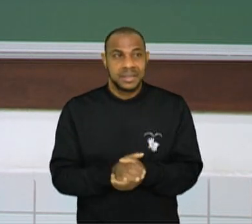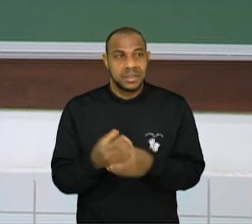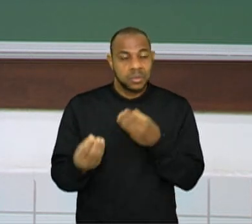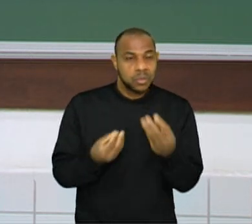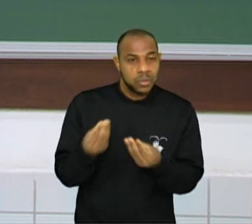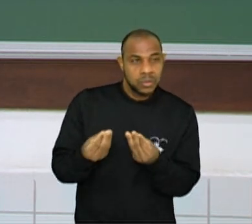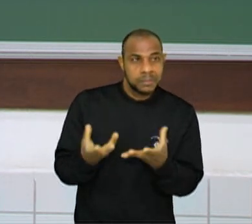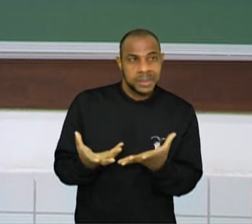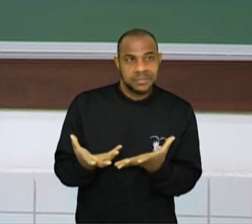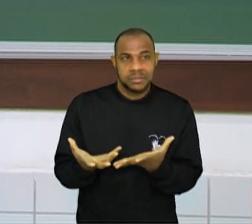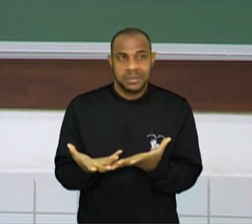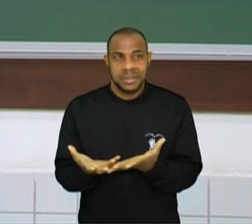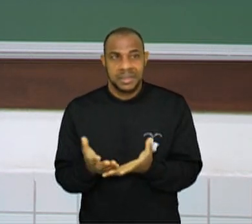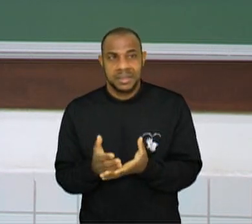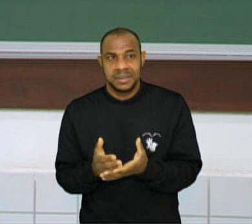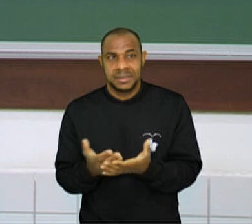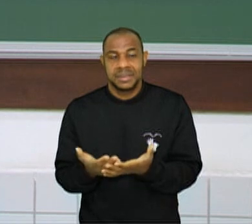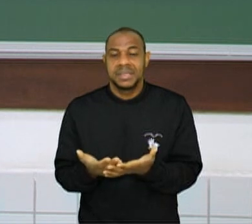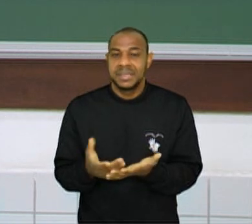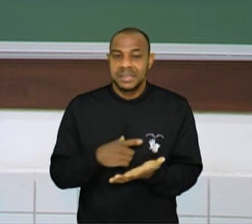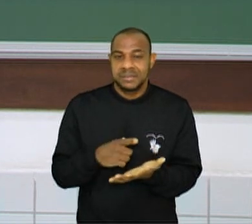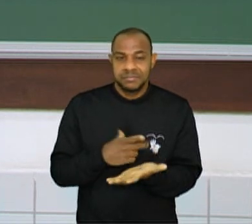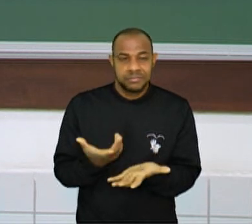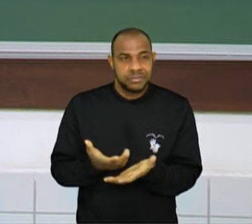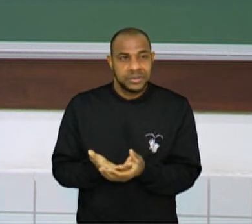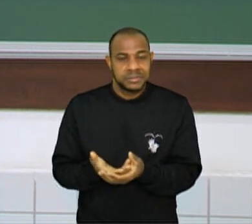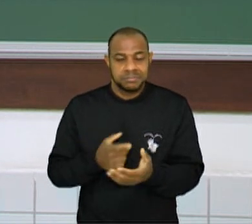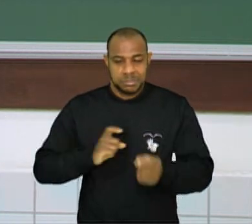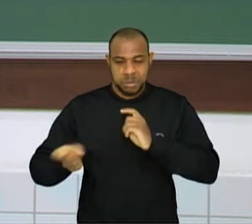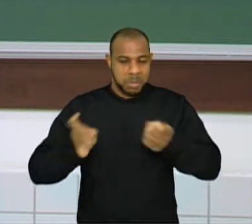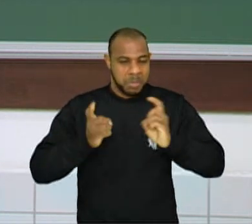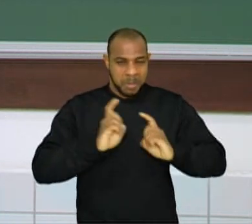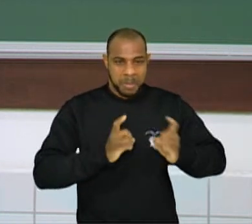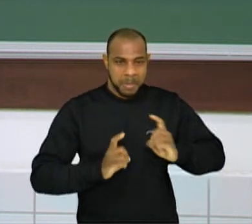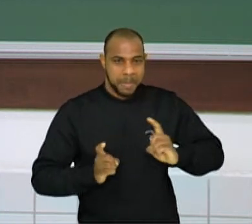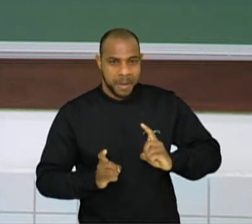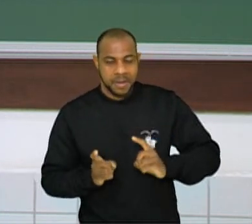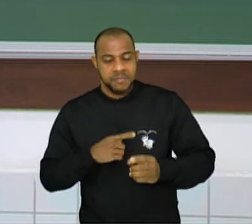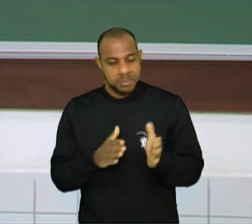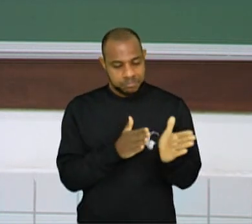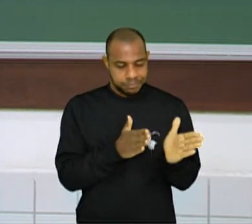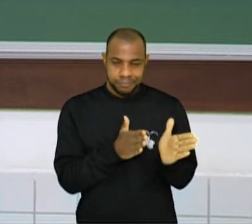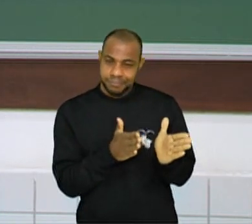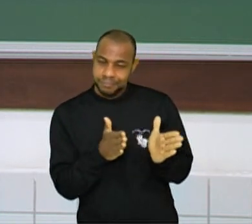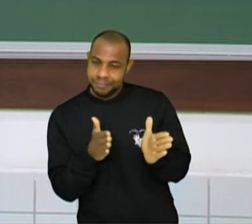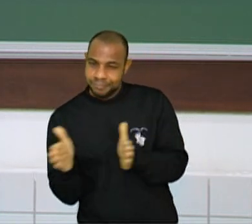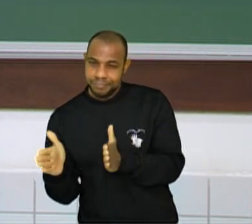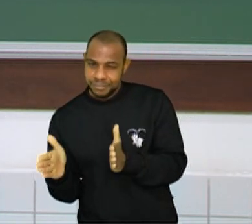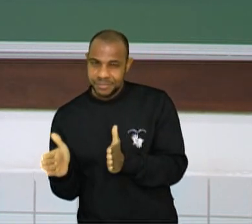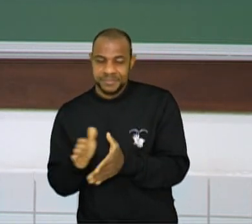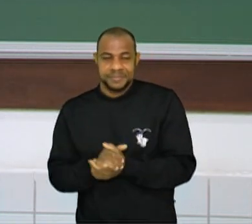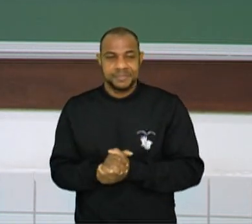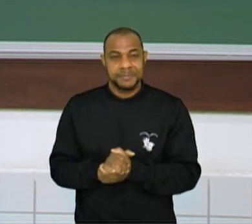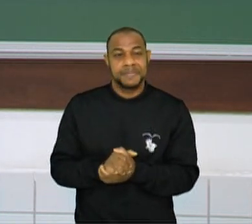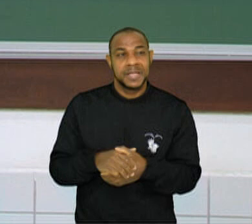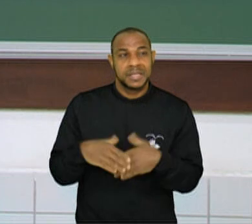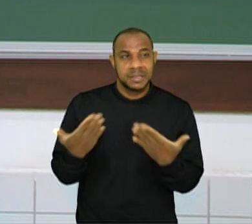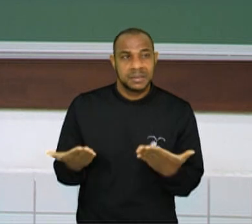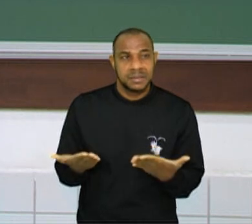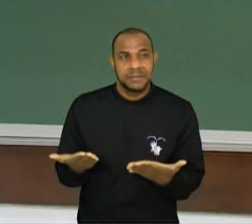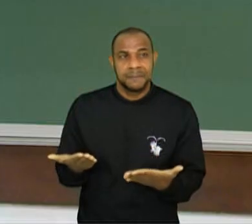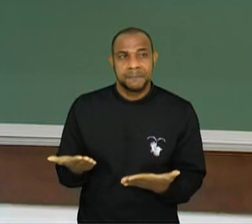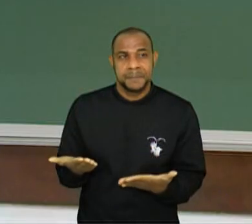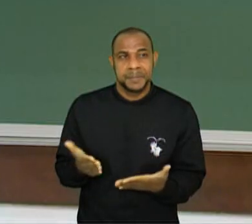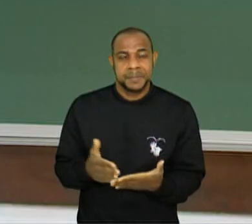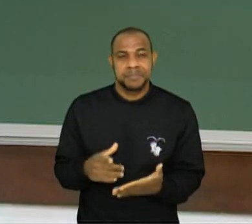sessão tensa, que foi interrompida mais de uma vez, foi dado sequência a ela independente disso. Essa